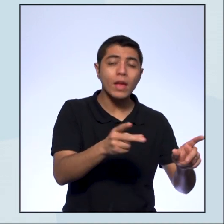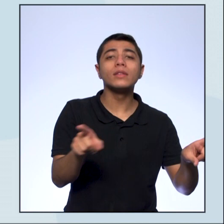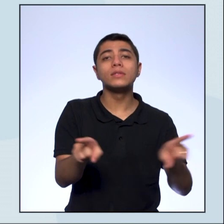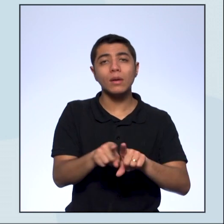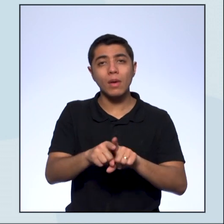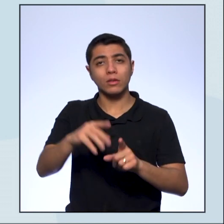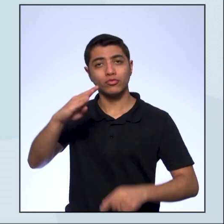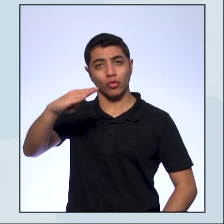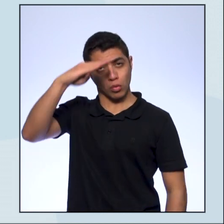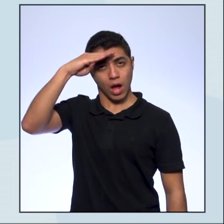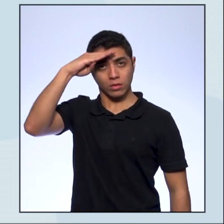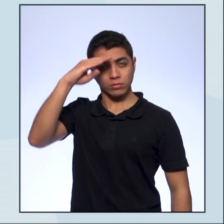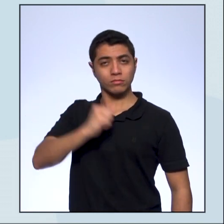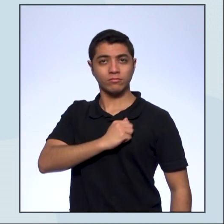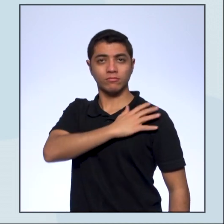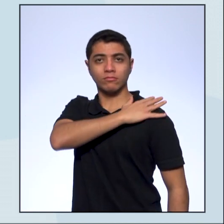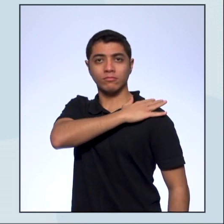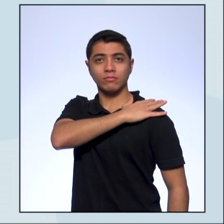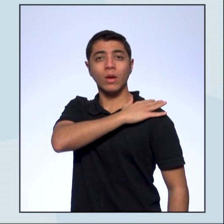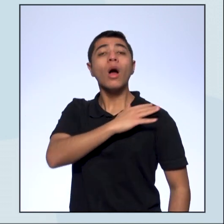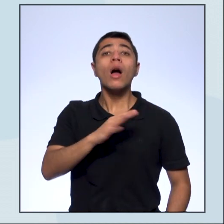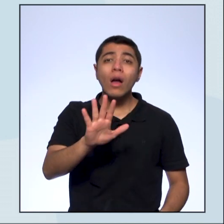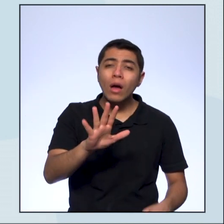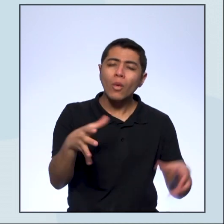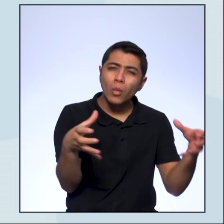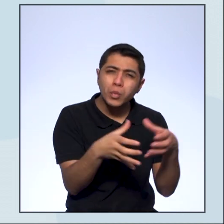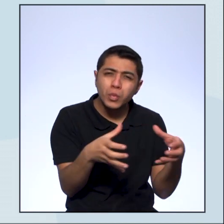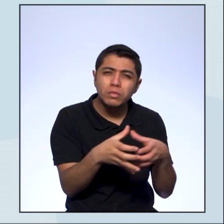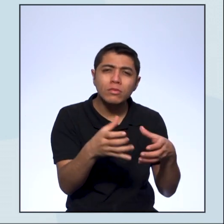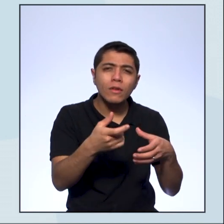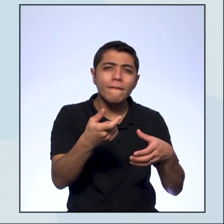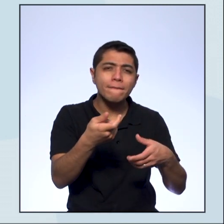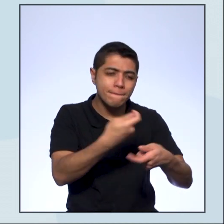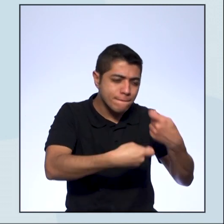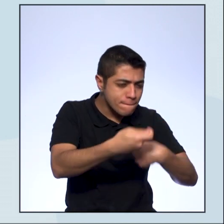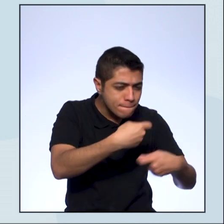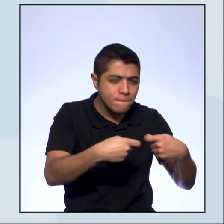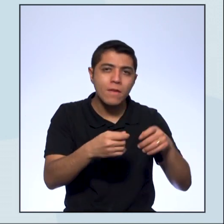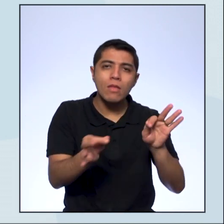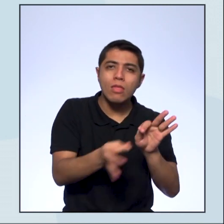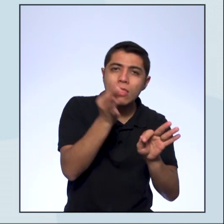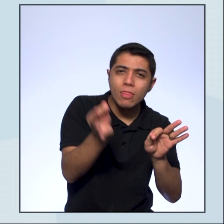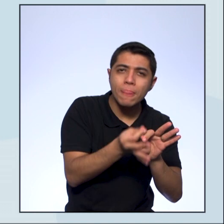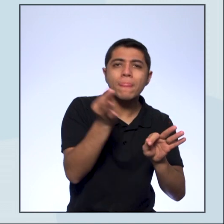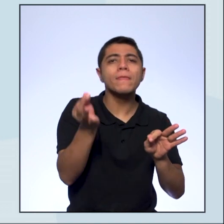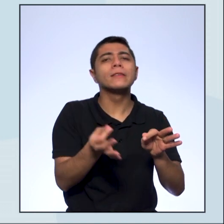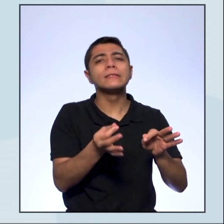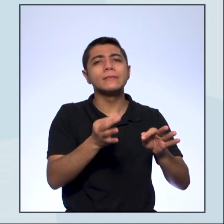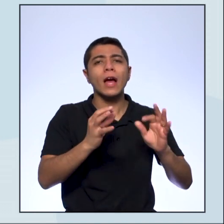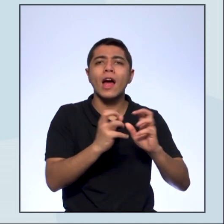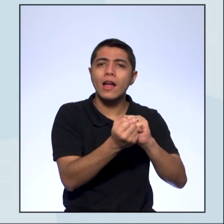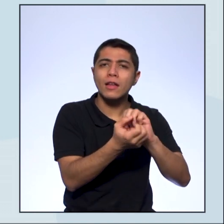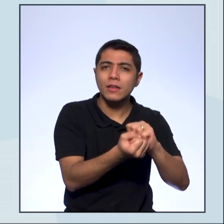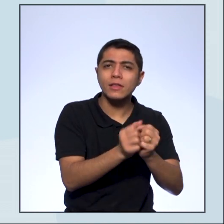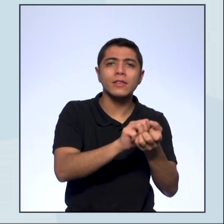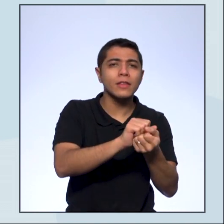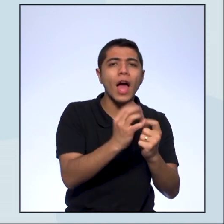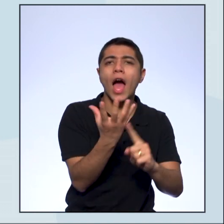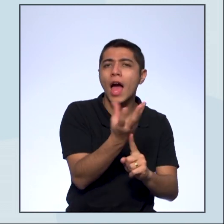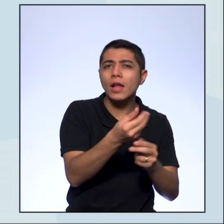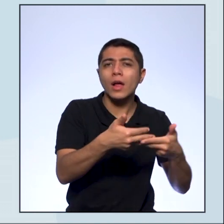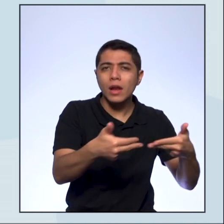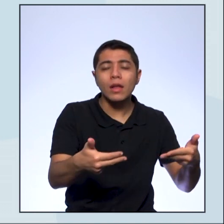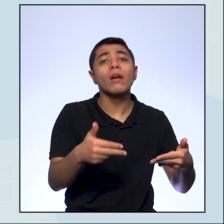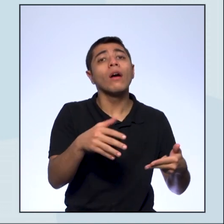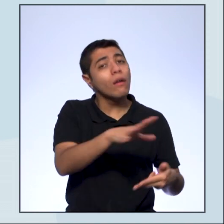em progresso aí dessa atividade comercial. Lembrando que em muitas modalidades